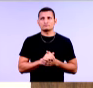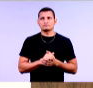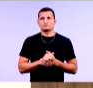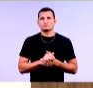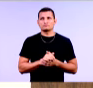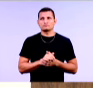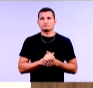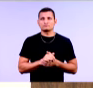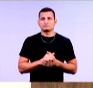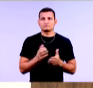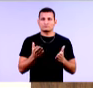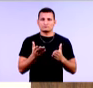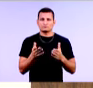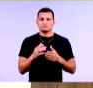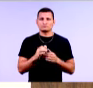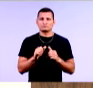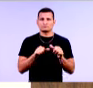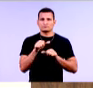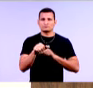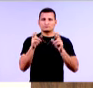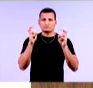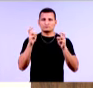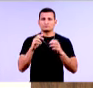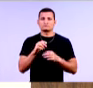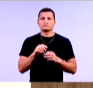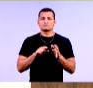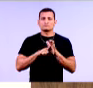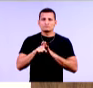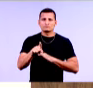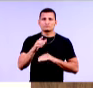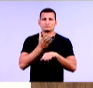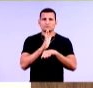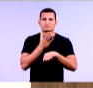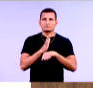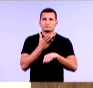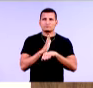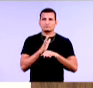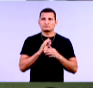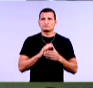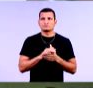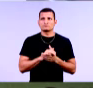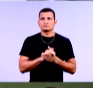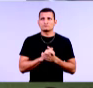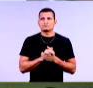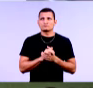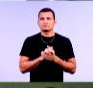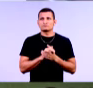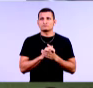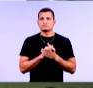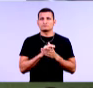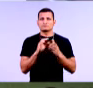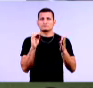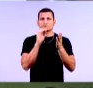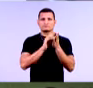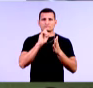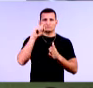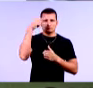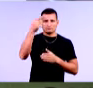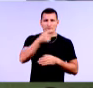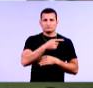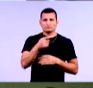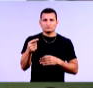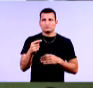assunto, estão perguntando sobre a atividade que foi deixada para a próxima semana, Gente, sobre